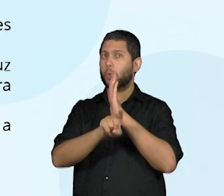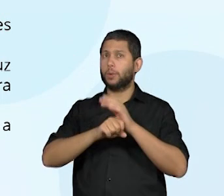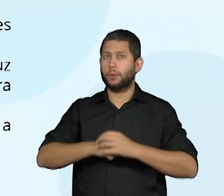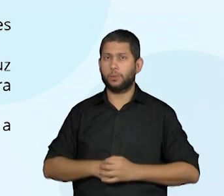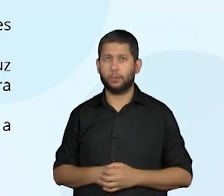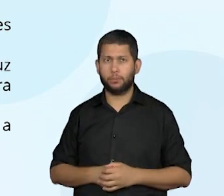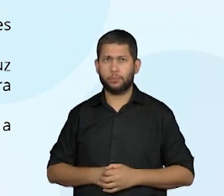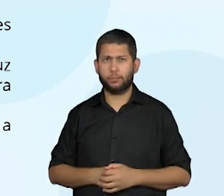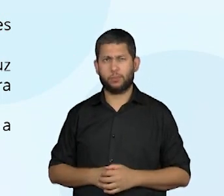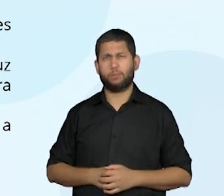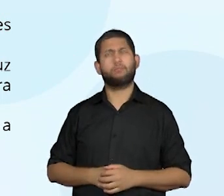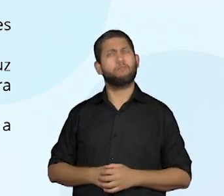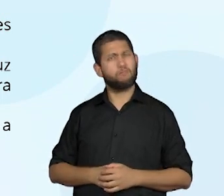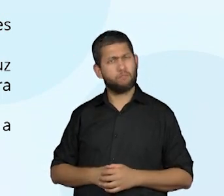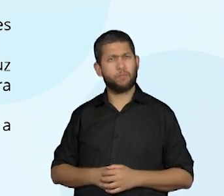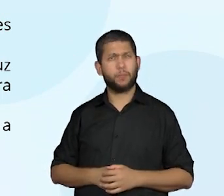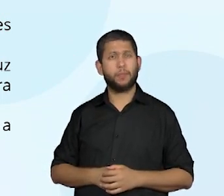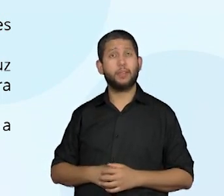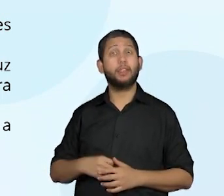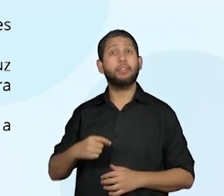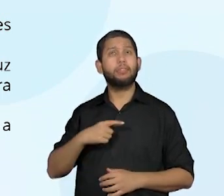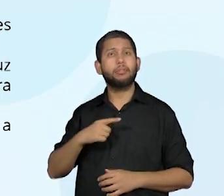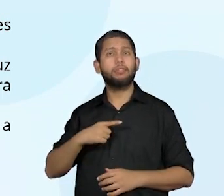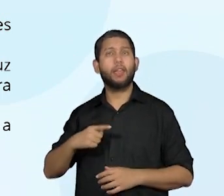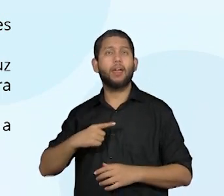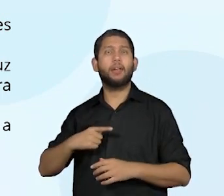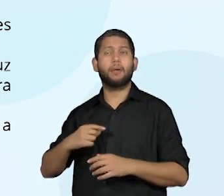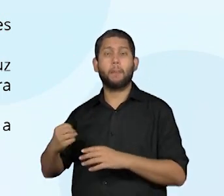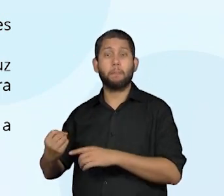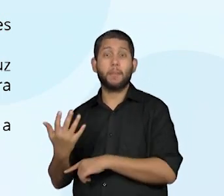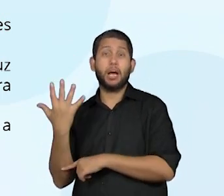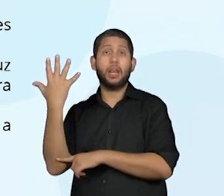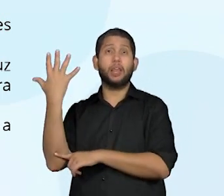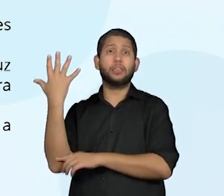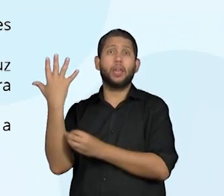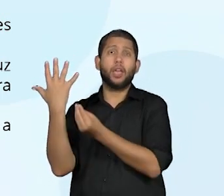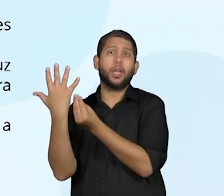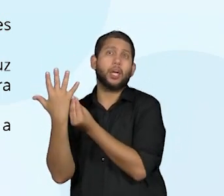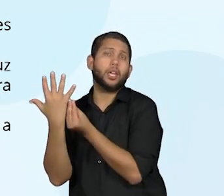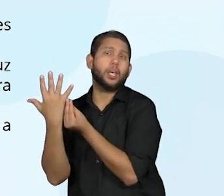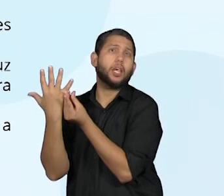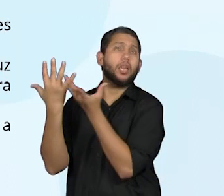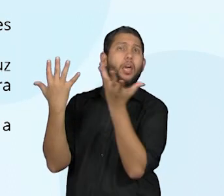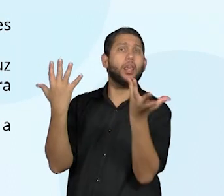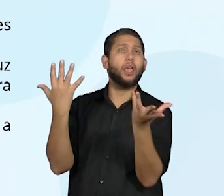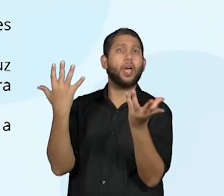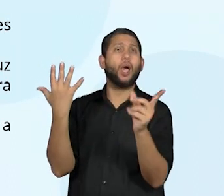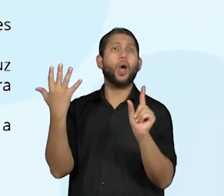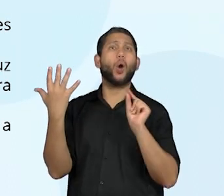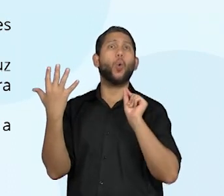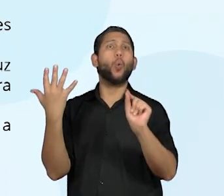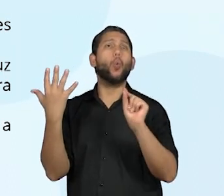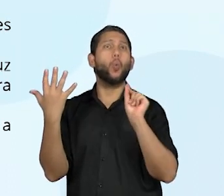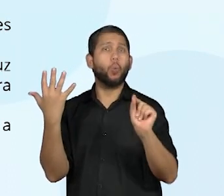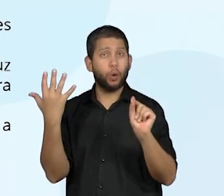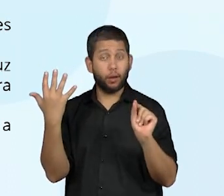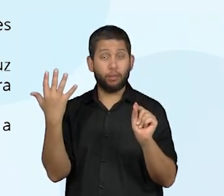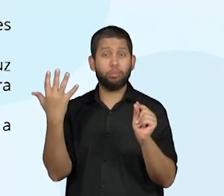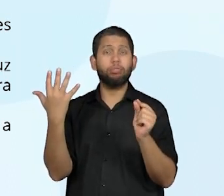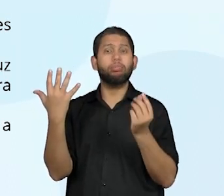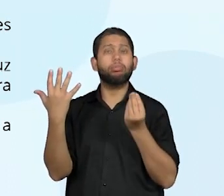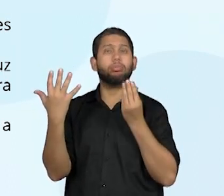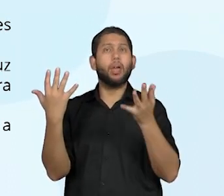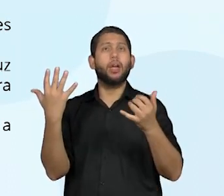significa são produzidos pelas plantas no processo de fotossíntese e fornecem